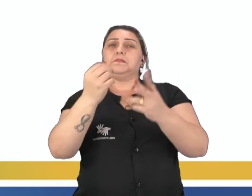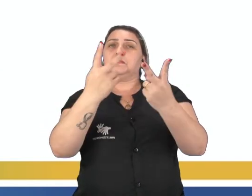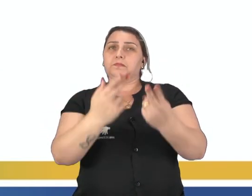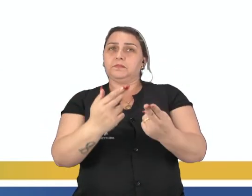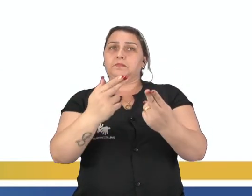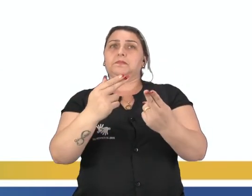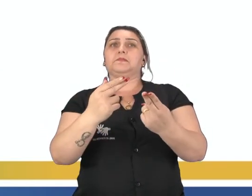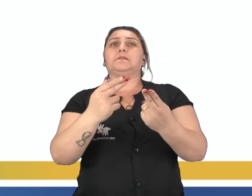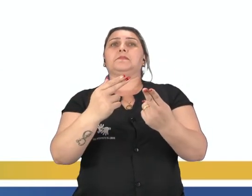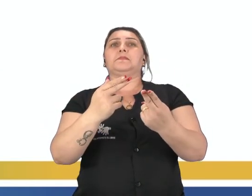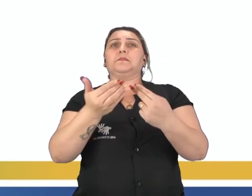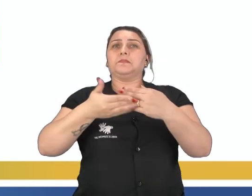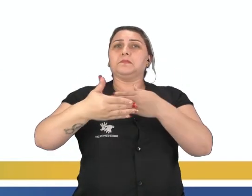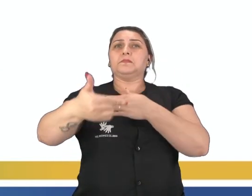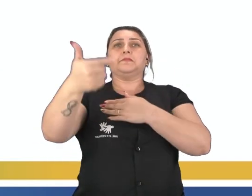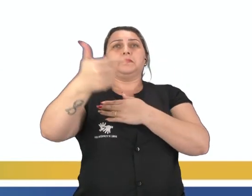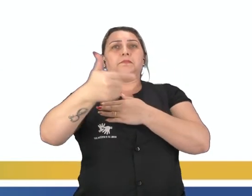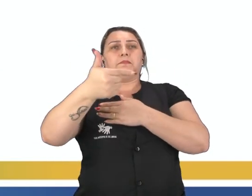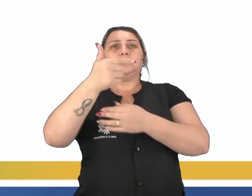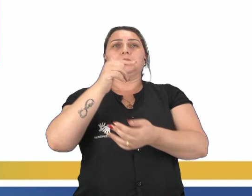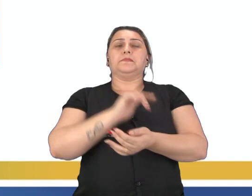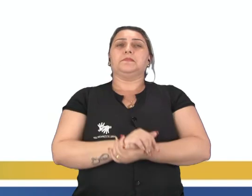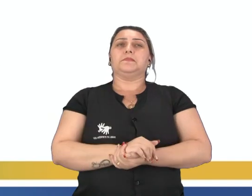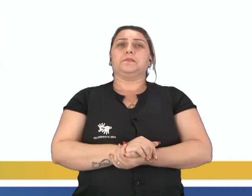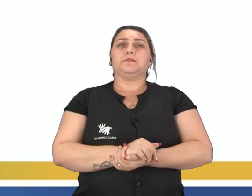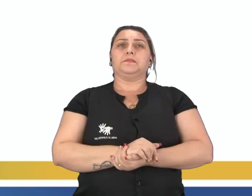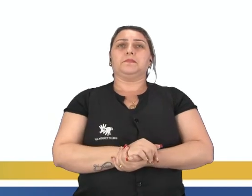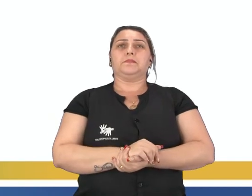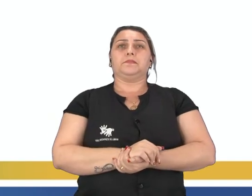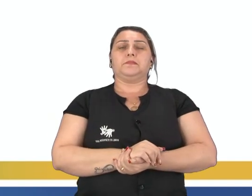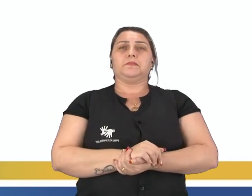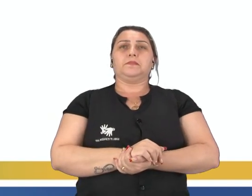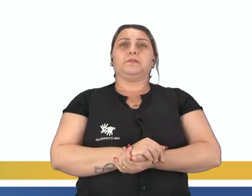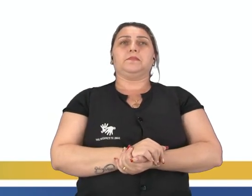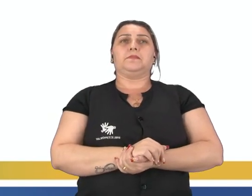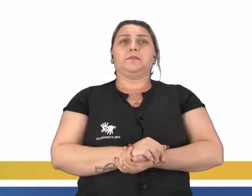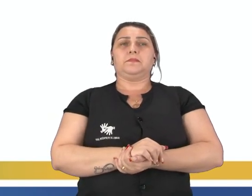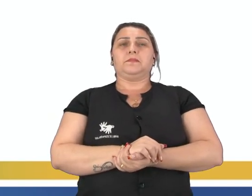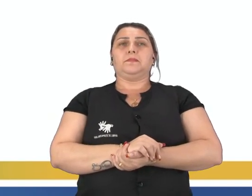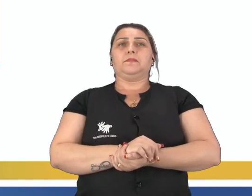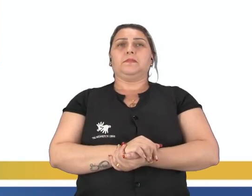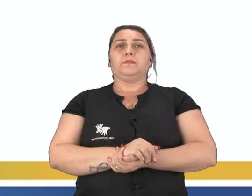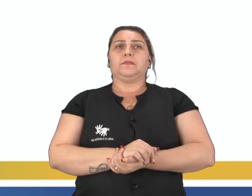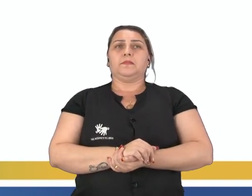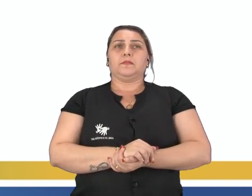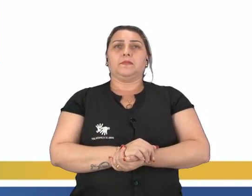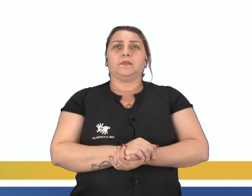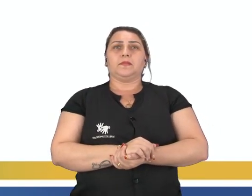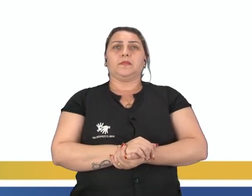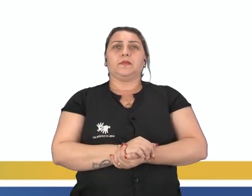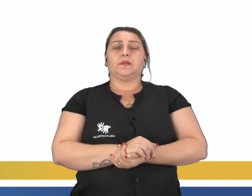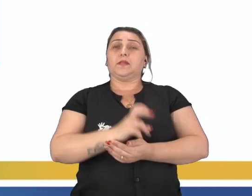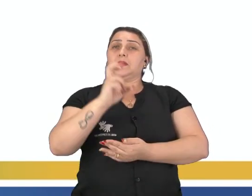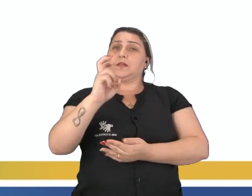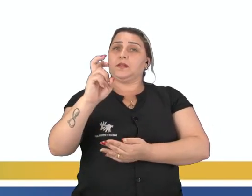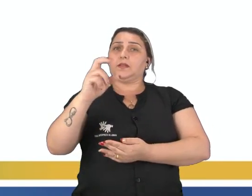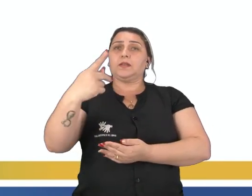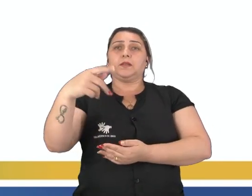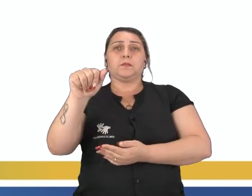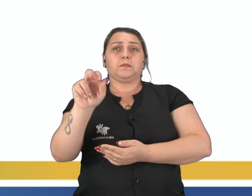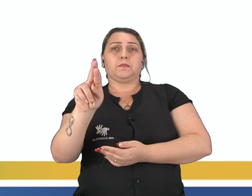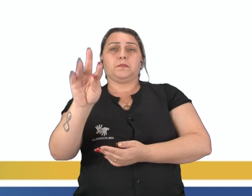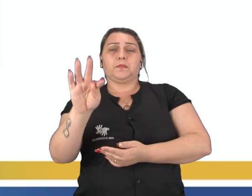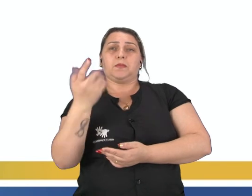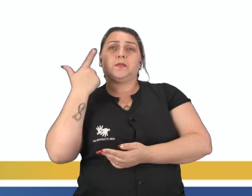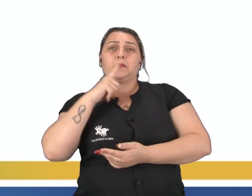que é o ponto de 2 até 3. Também vamos dividir em 10 partes iguais, e a partir do 2 consideramos a quinta parte. E